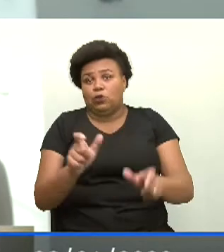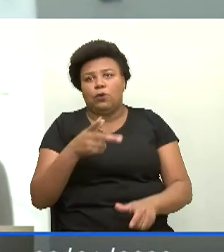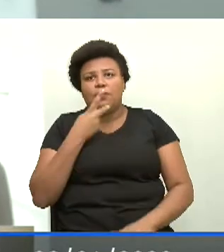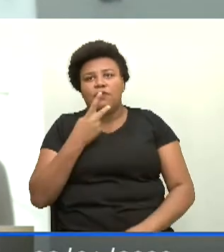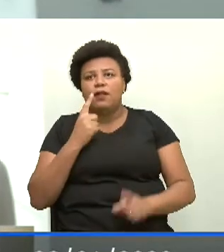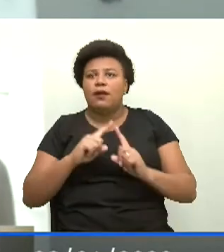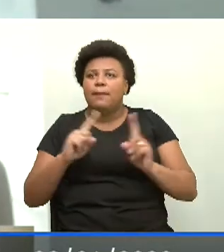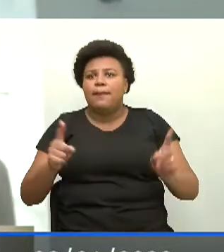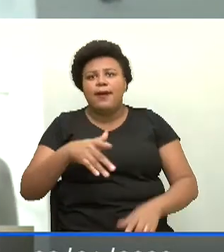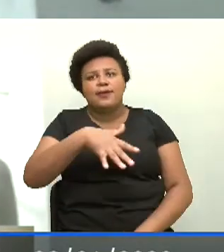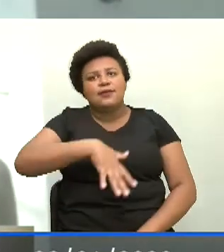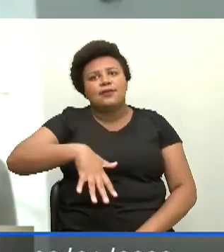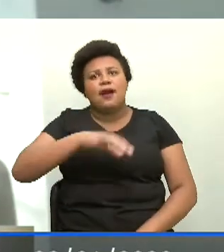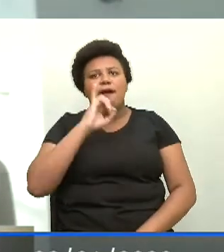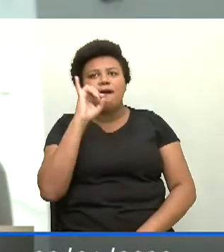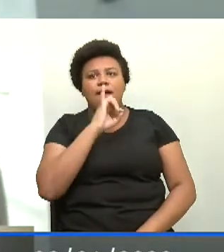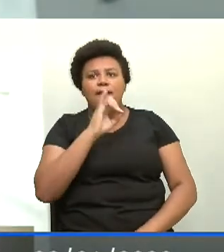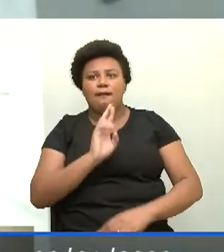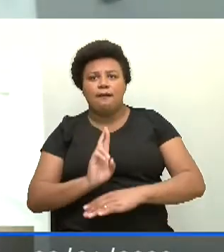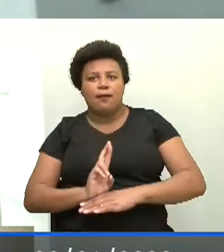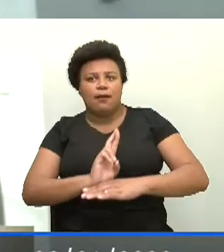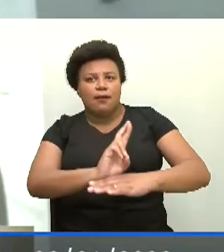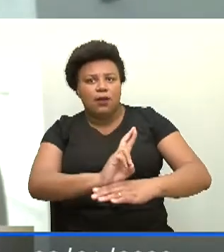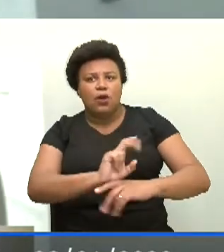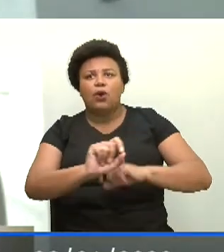do setor de suínos que a gente representa,